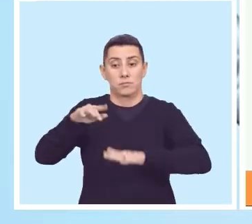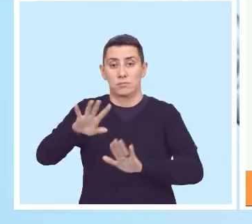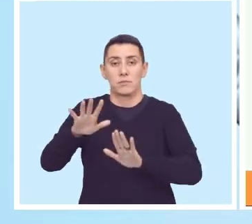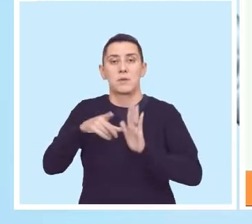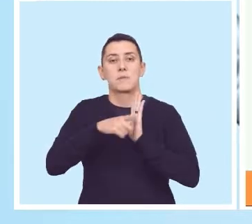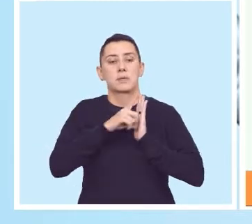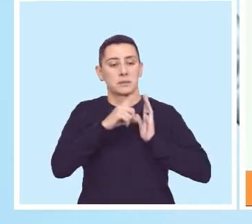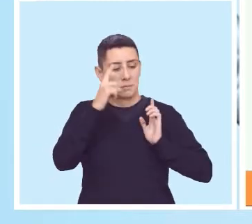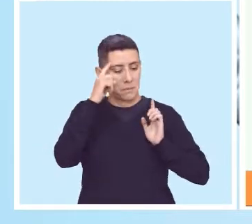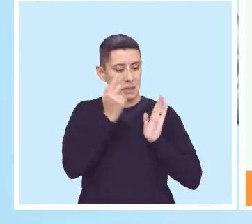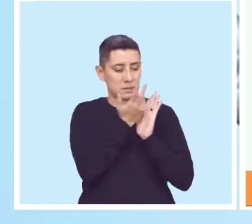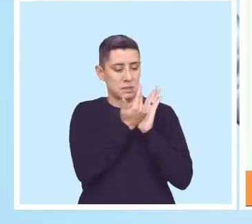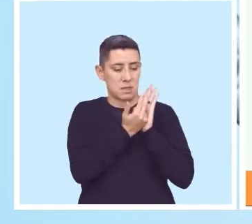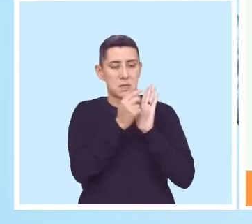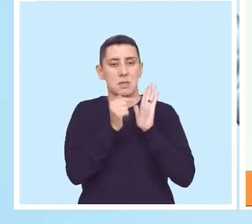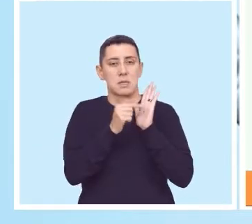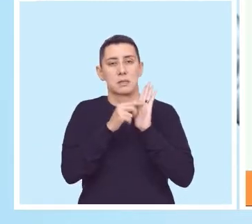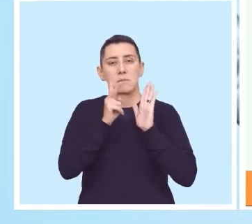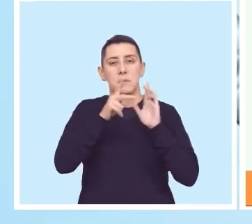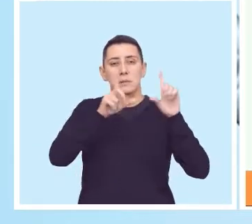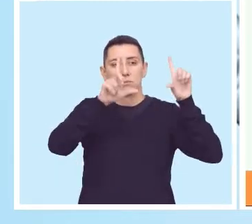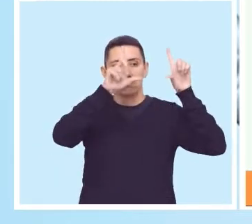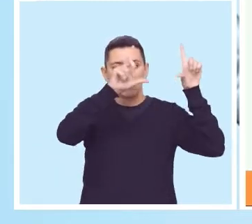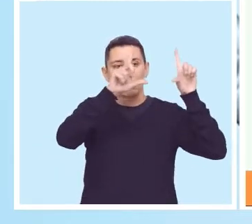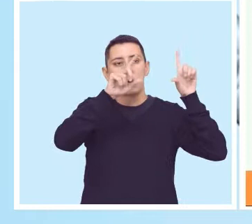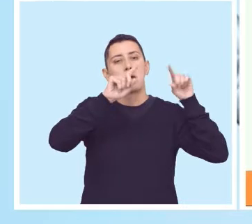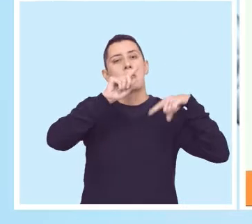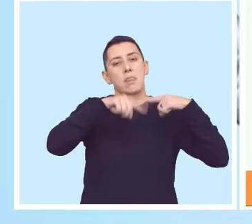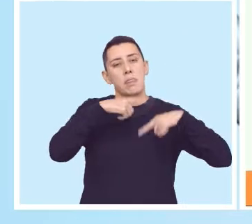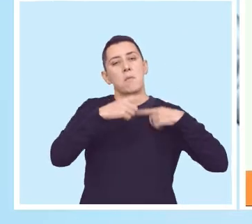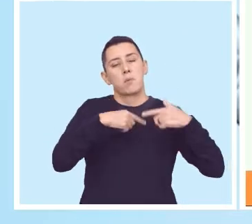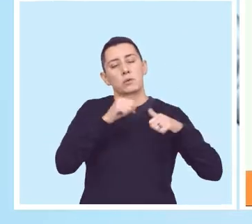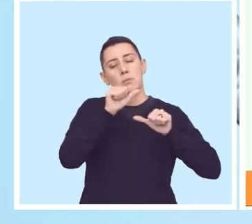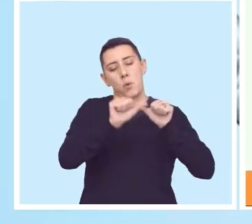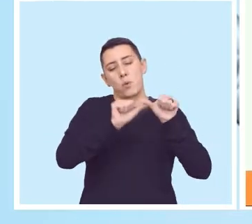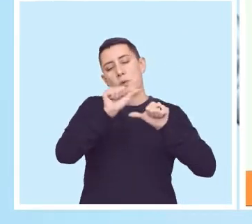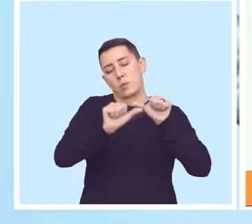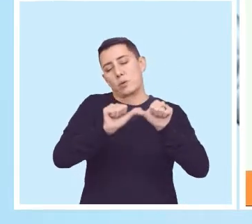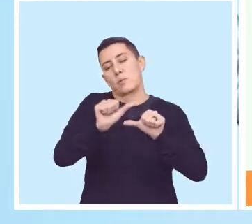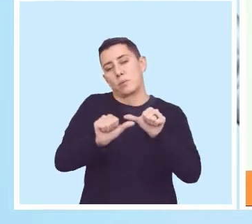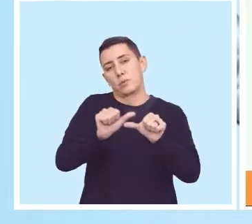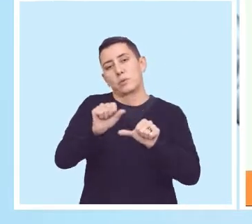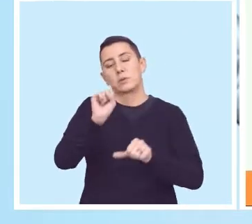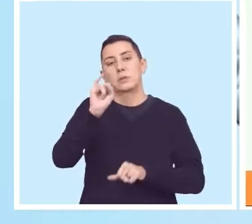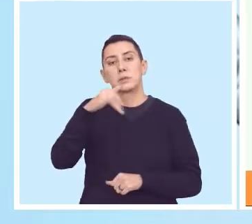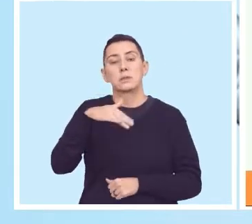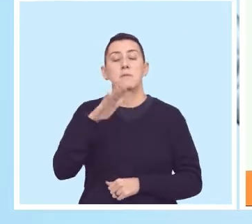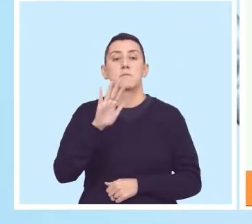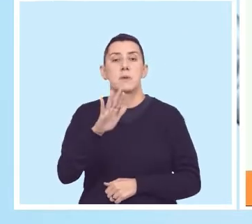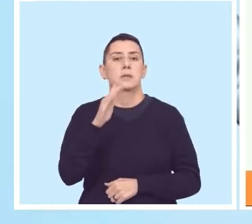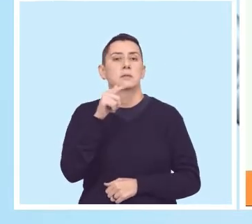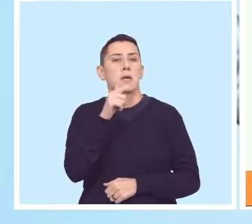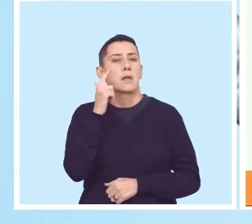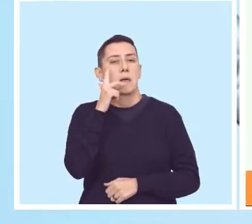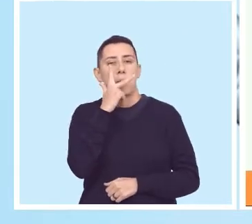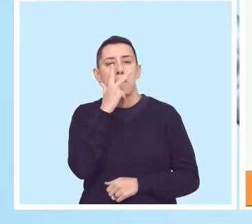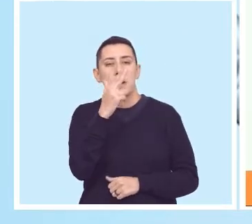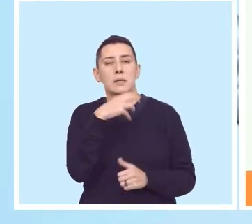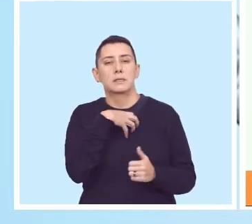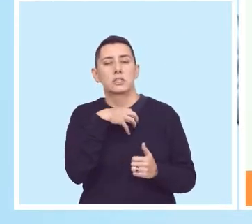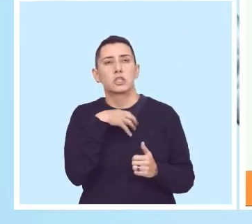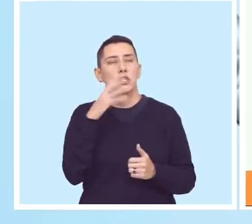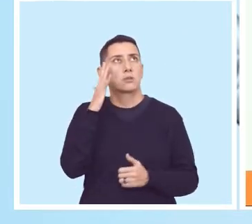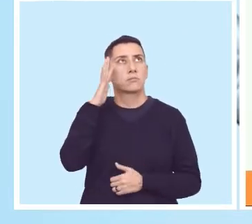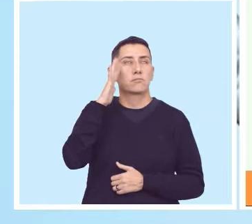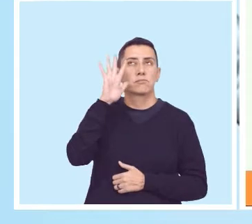figura. Depois disso, ela evoluiu bastante, mas eu vejo que ela retrata muito bem o